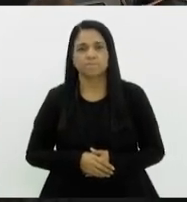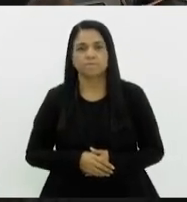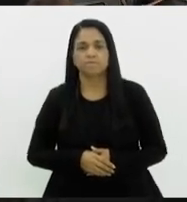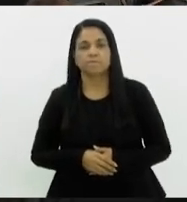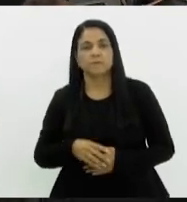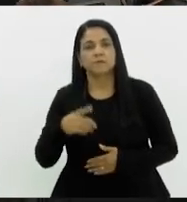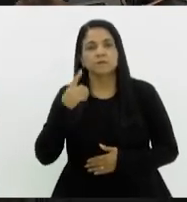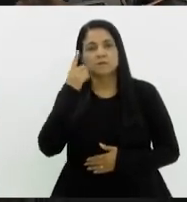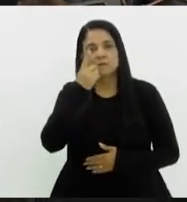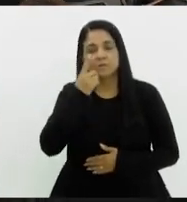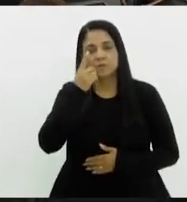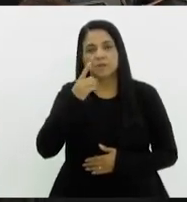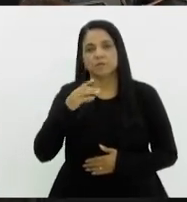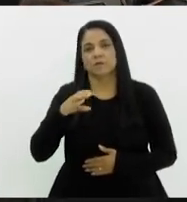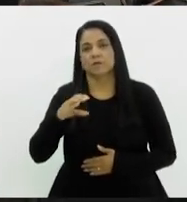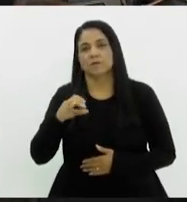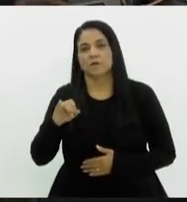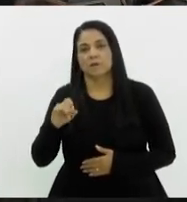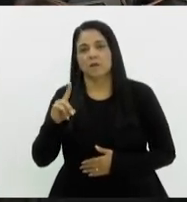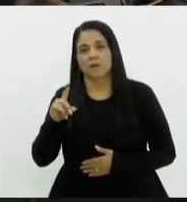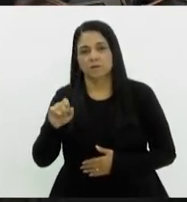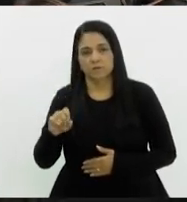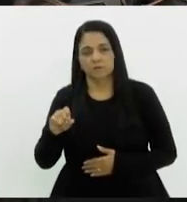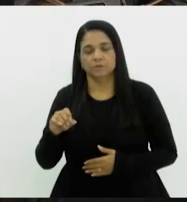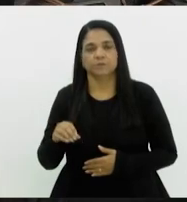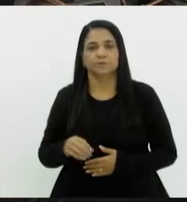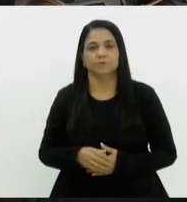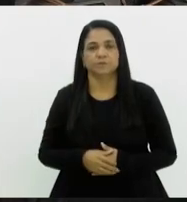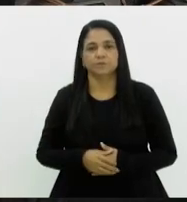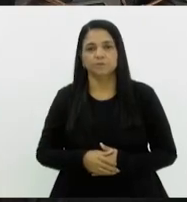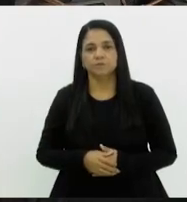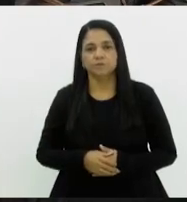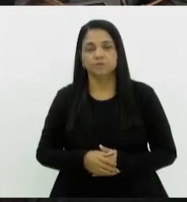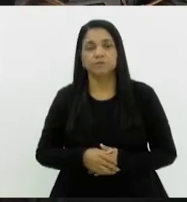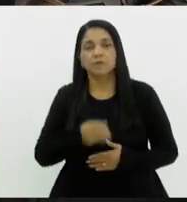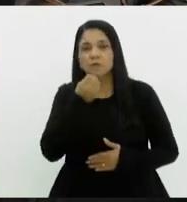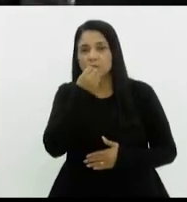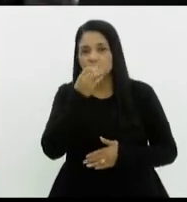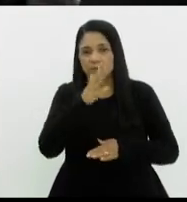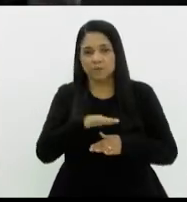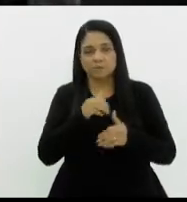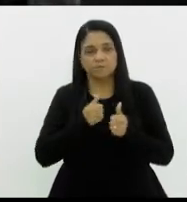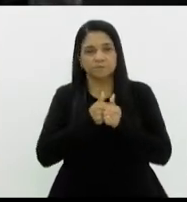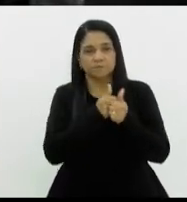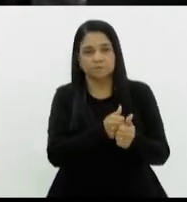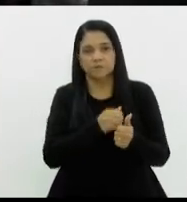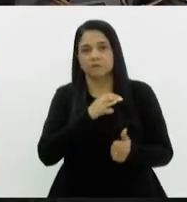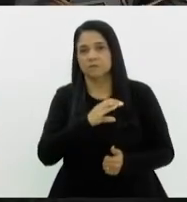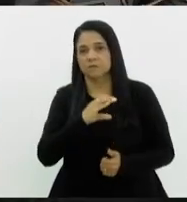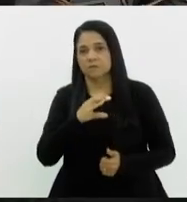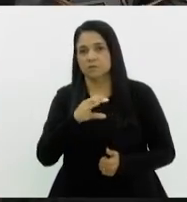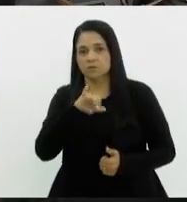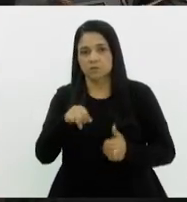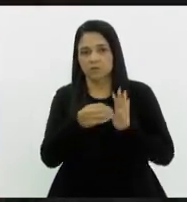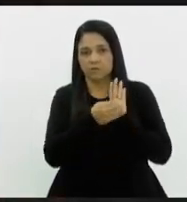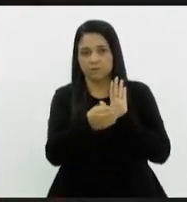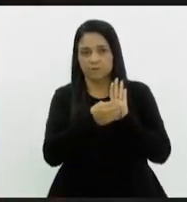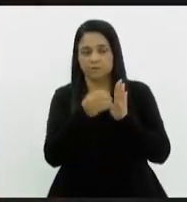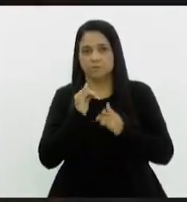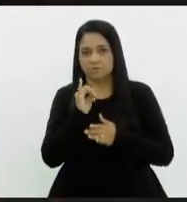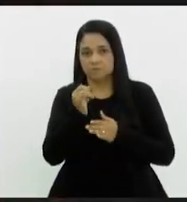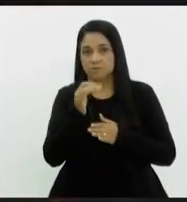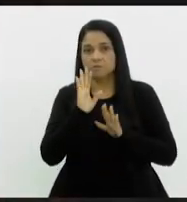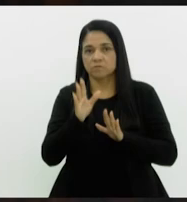deputado Carlos Caiado, Cláudio Caiado. Boa tarde, presidente. Acompanho o parecer da CCJ. Com os pareceres emitidos